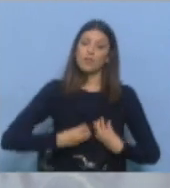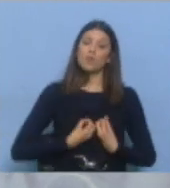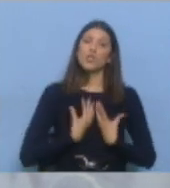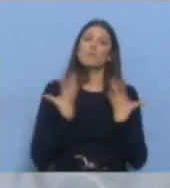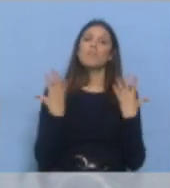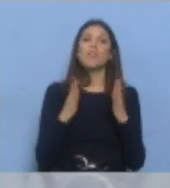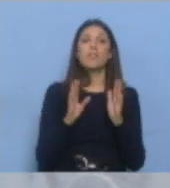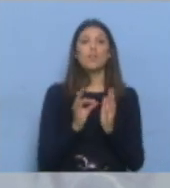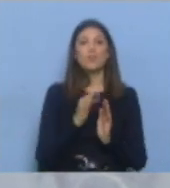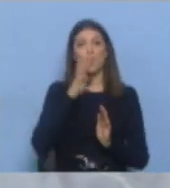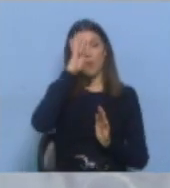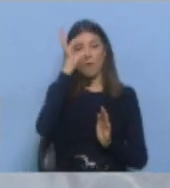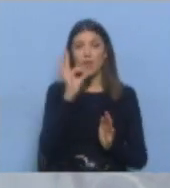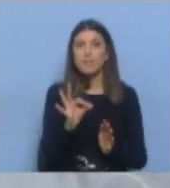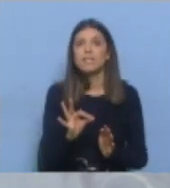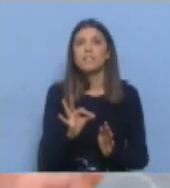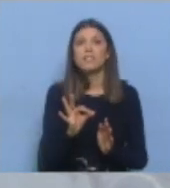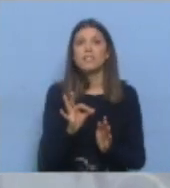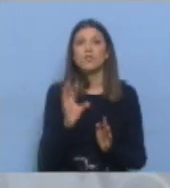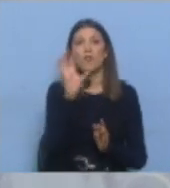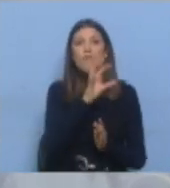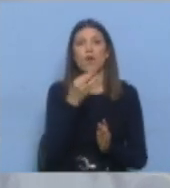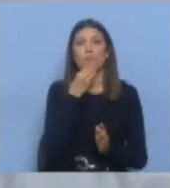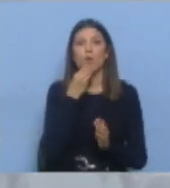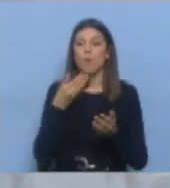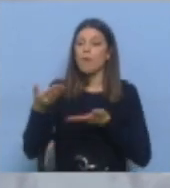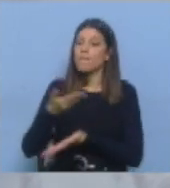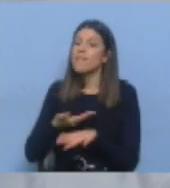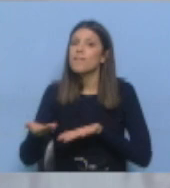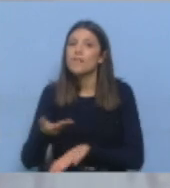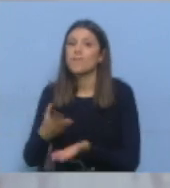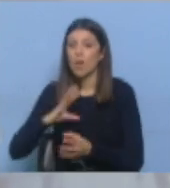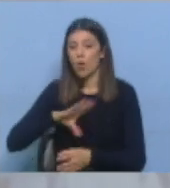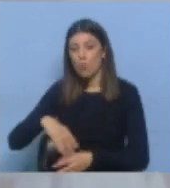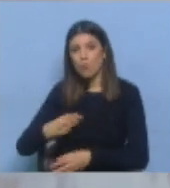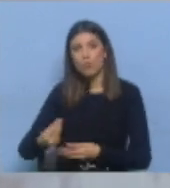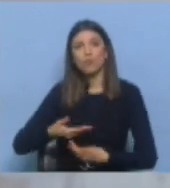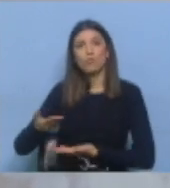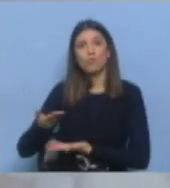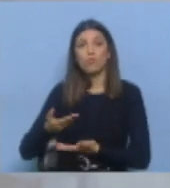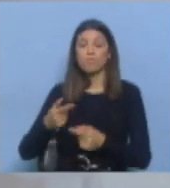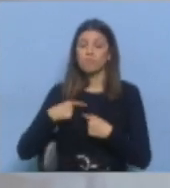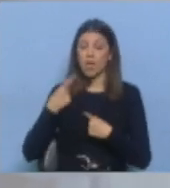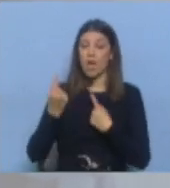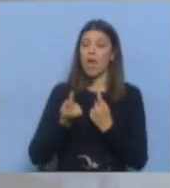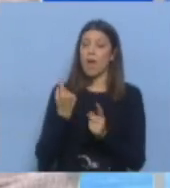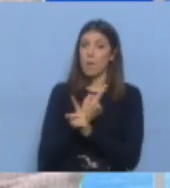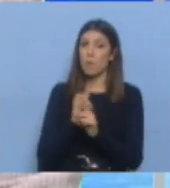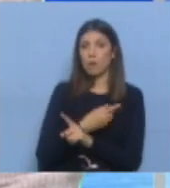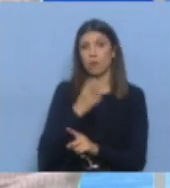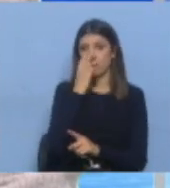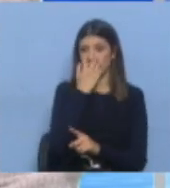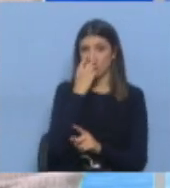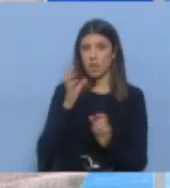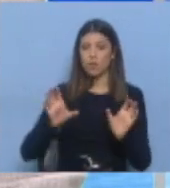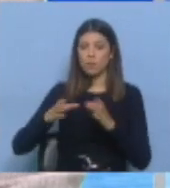na forma como se dialogam também com o mundo? Há uma coisa curiosa nessas comunidades que estão longe, que é